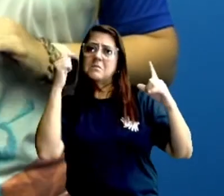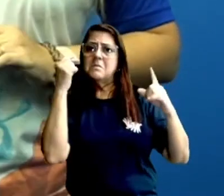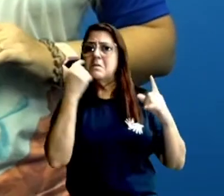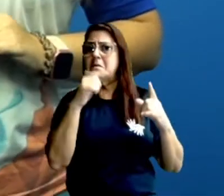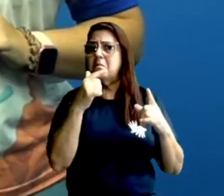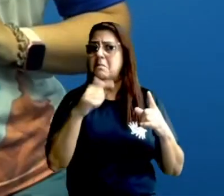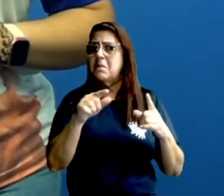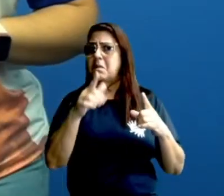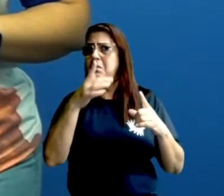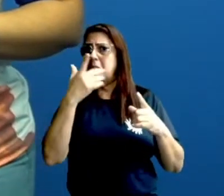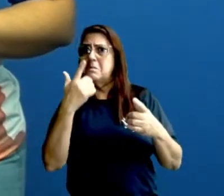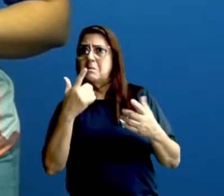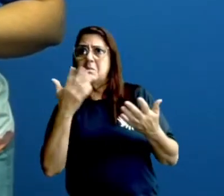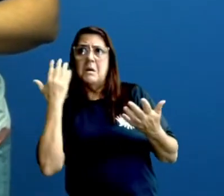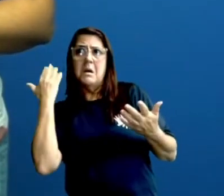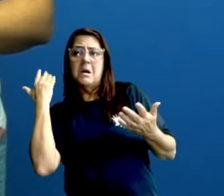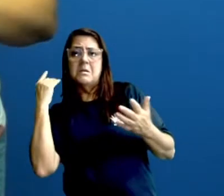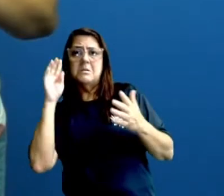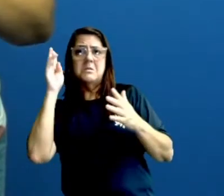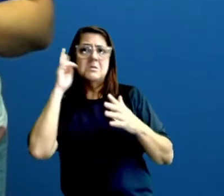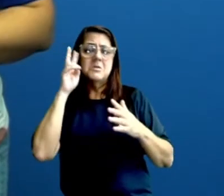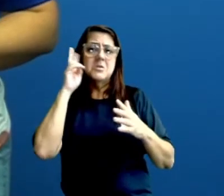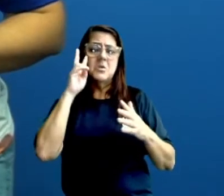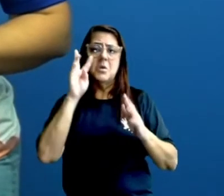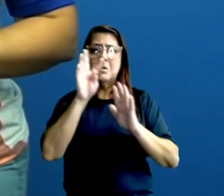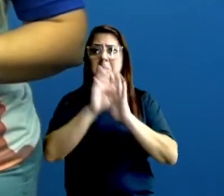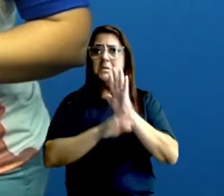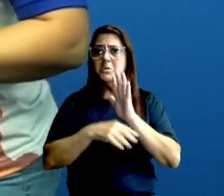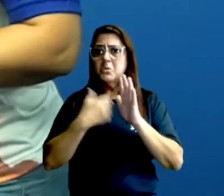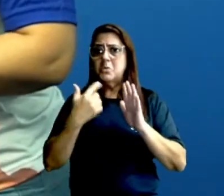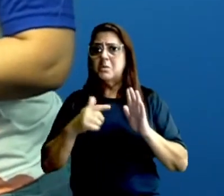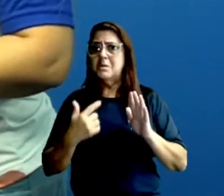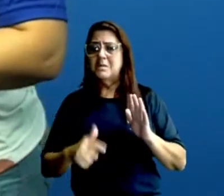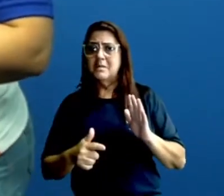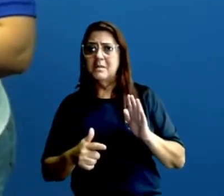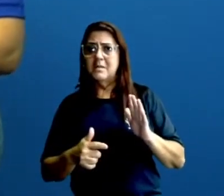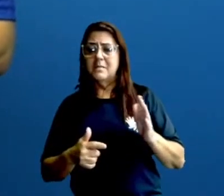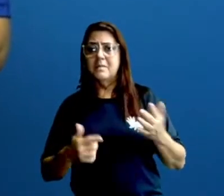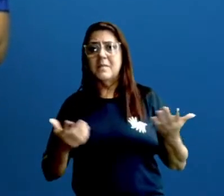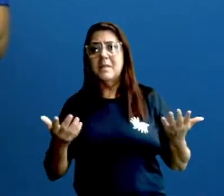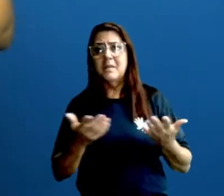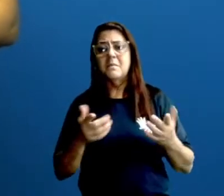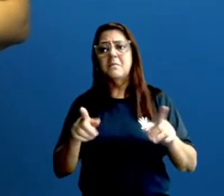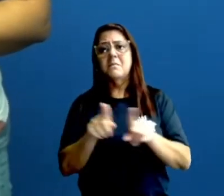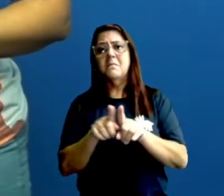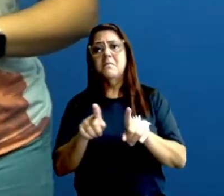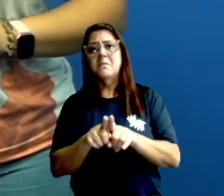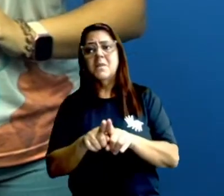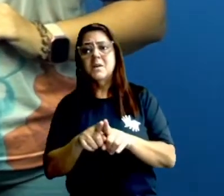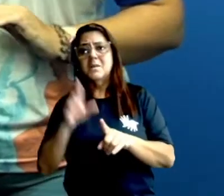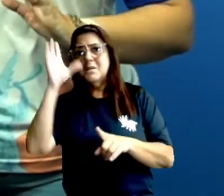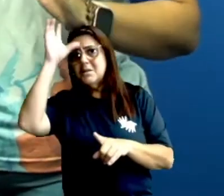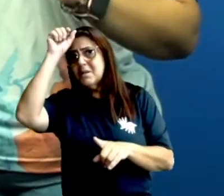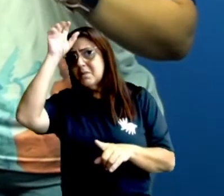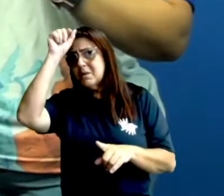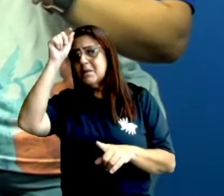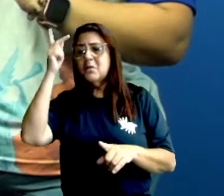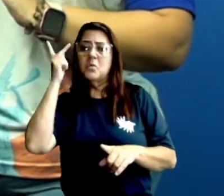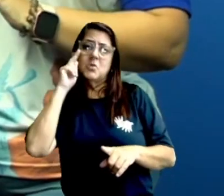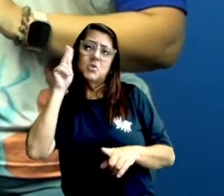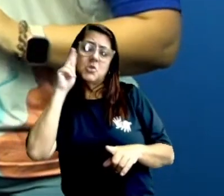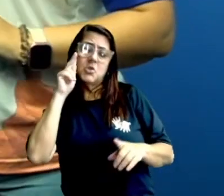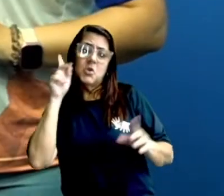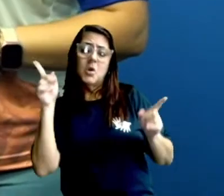existiram, como a gente vai ver logo mais em algumas fábulas. A gente viu também que as fábulas são